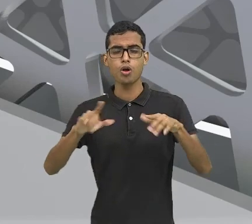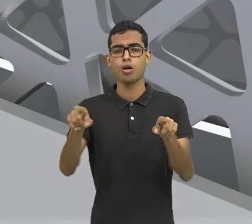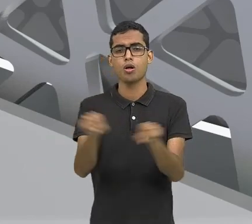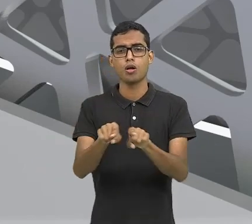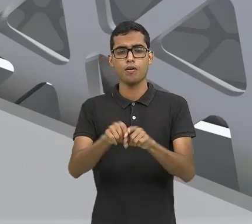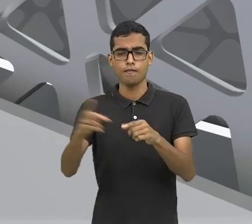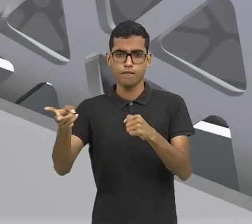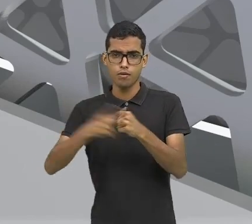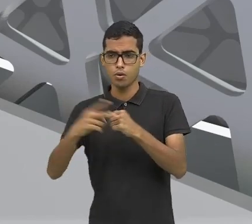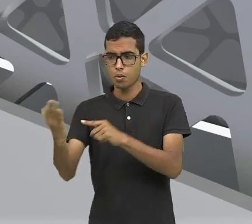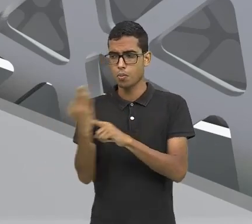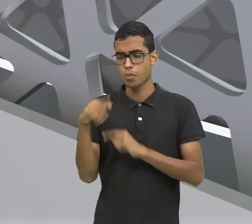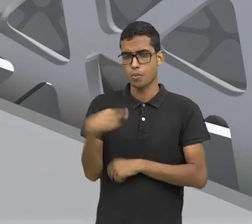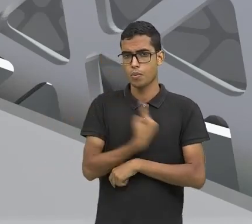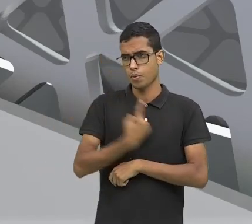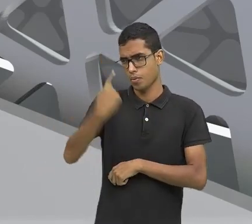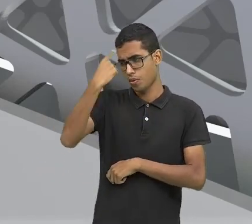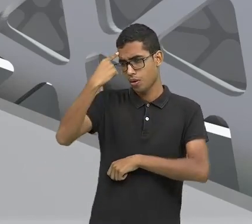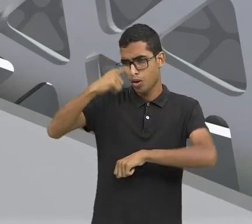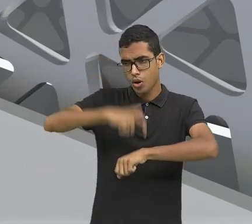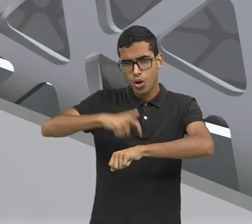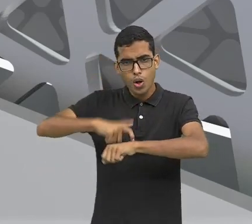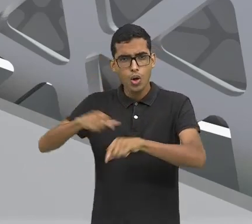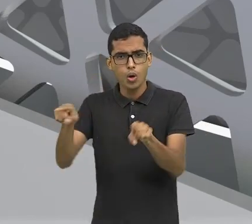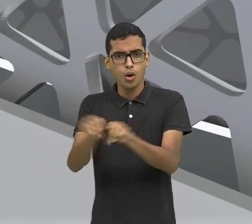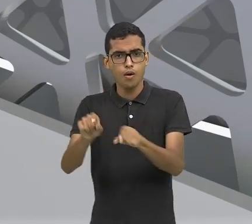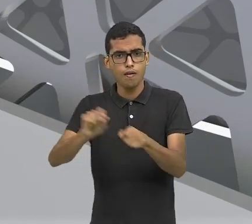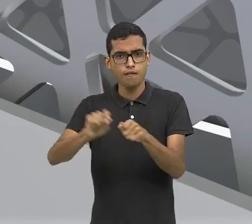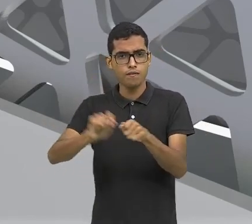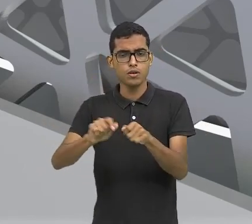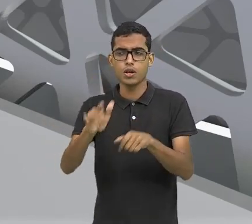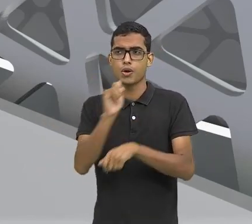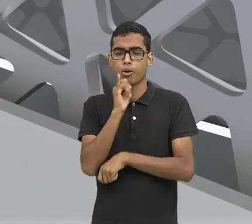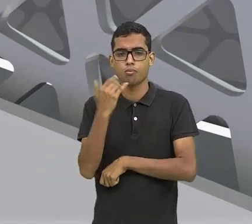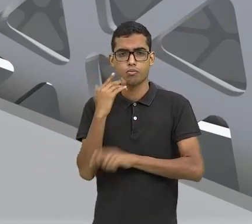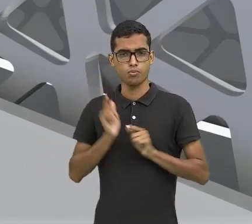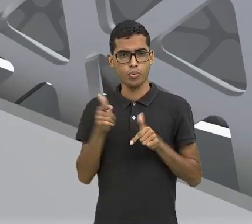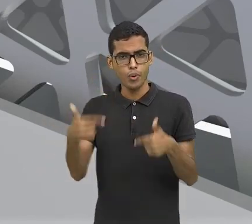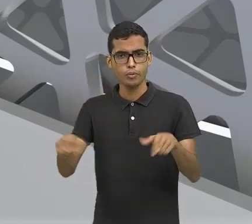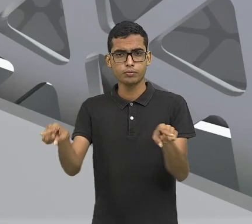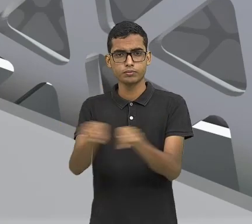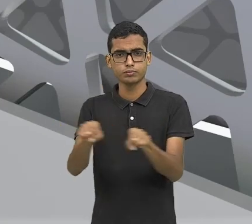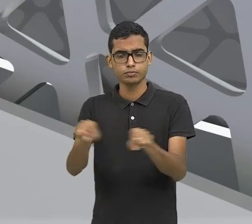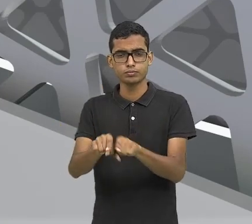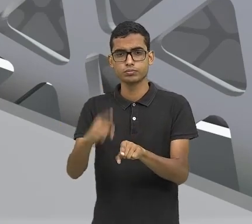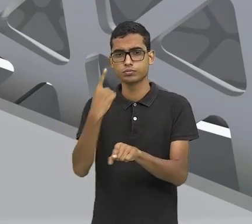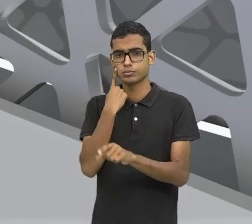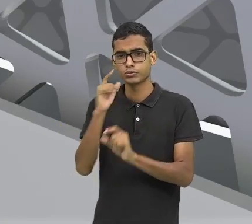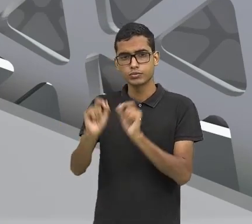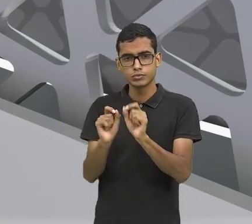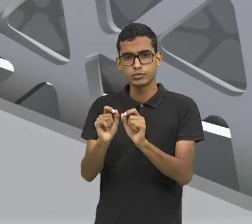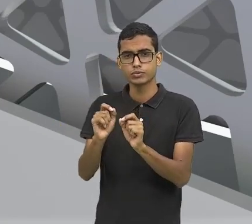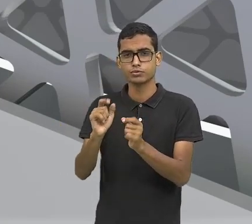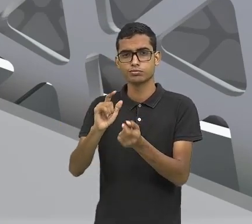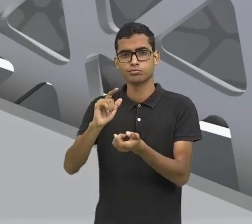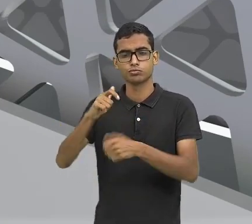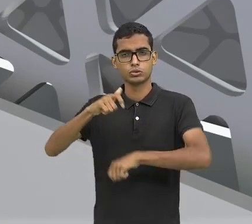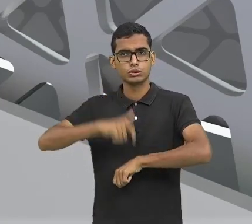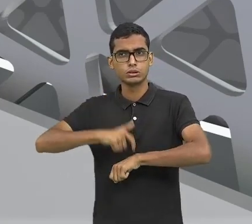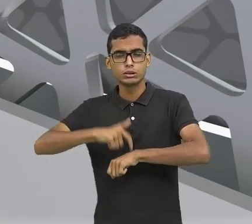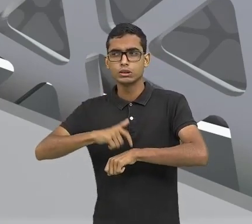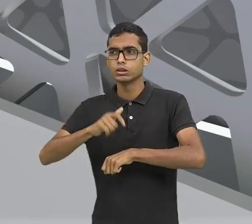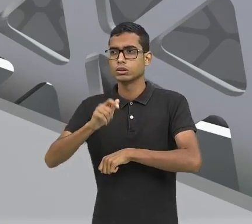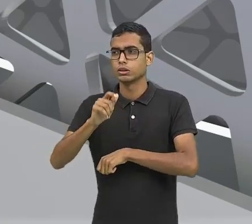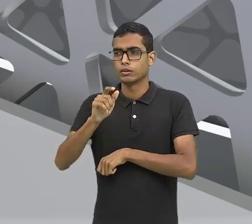trazem para a gente a ideia de tempo, verbos fazer, por exemplo, olha só, faz muito frio, olha